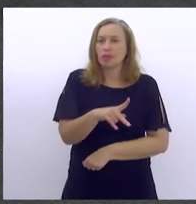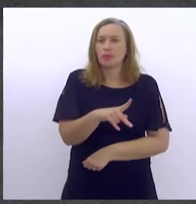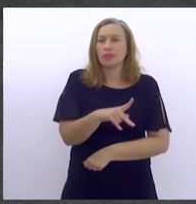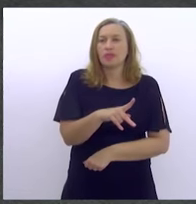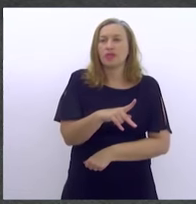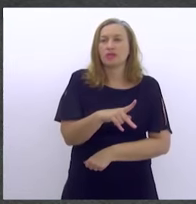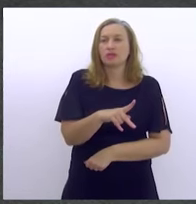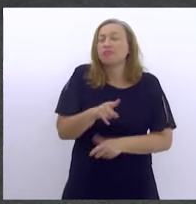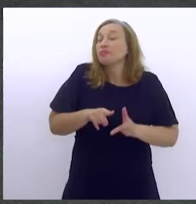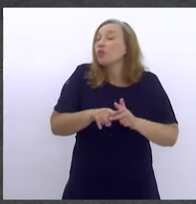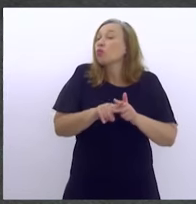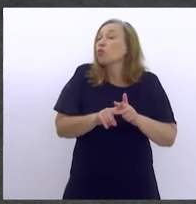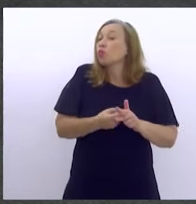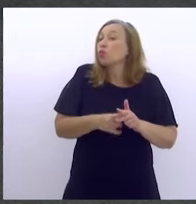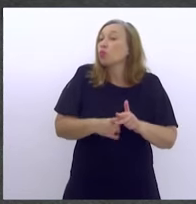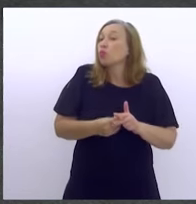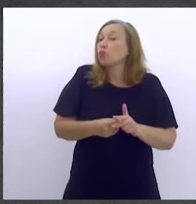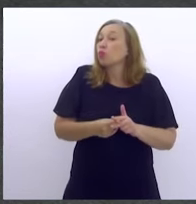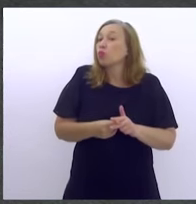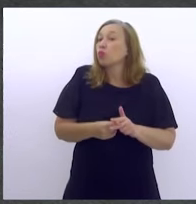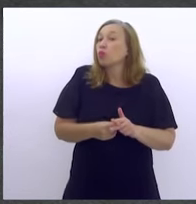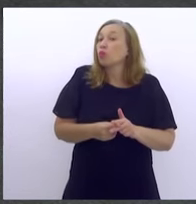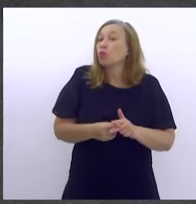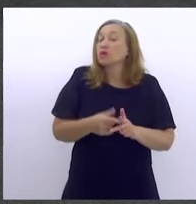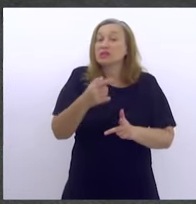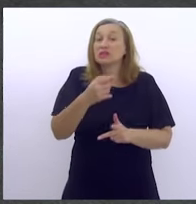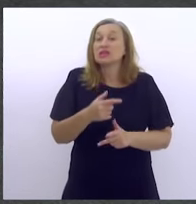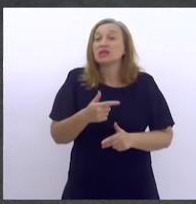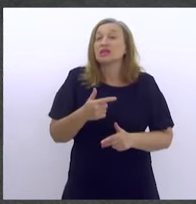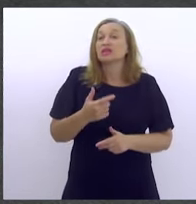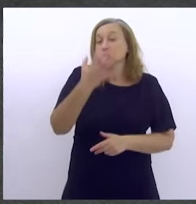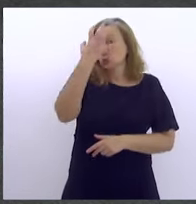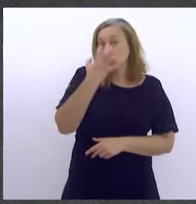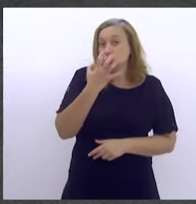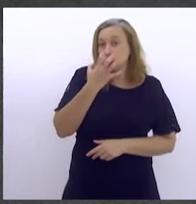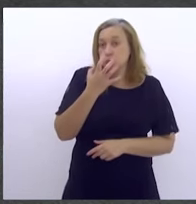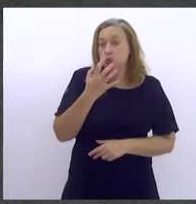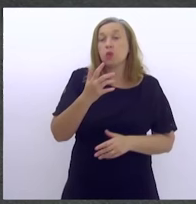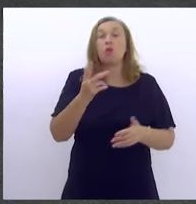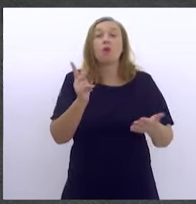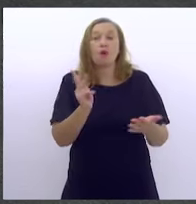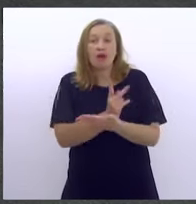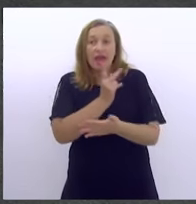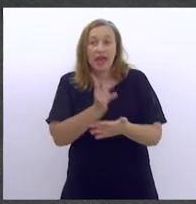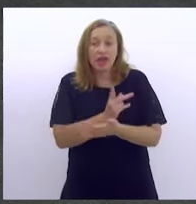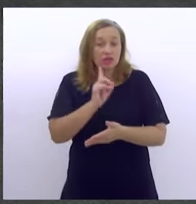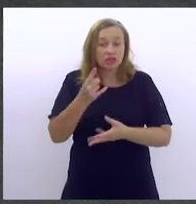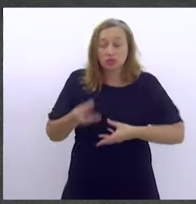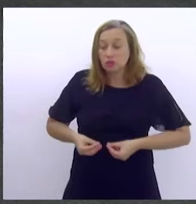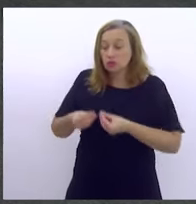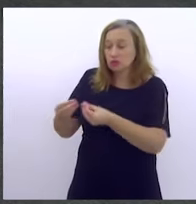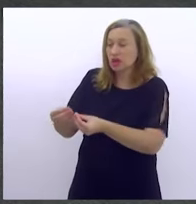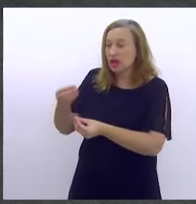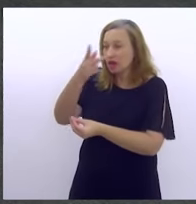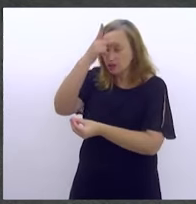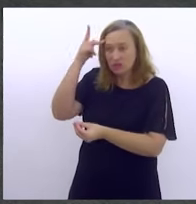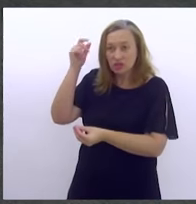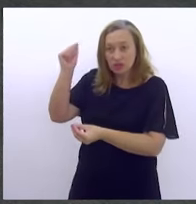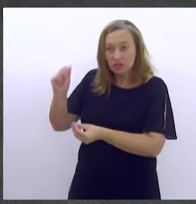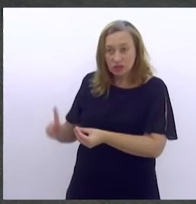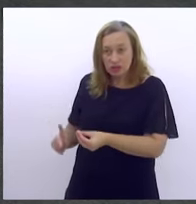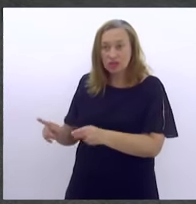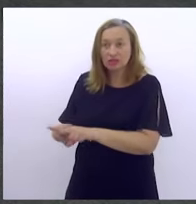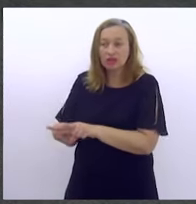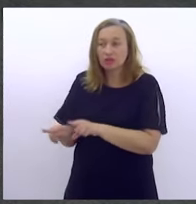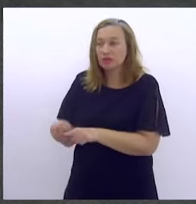para corrigir esse grave erro de não conceder aos veteranos e às pensionistas e